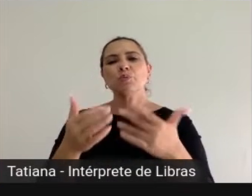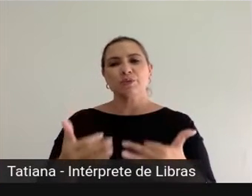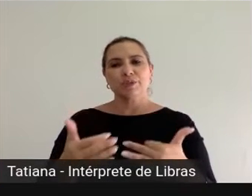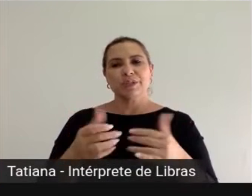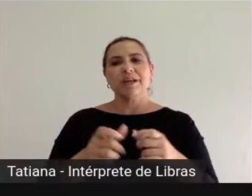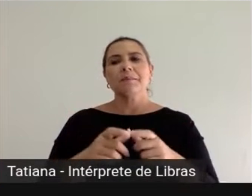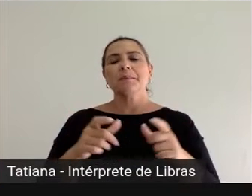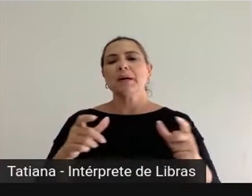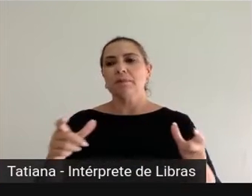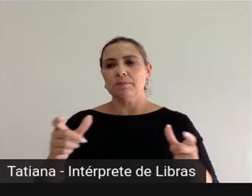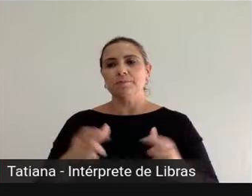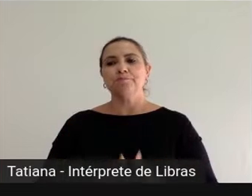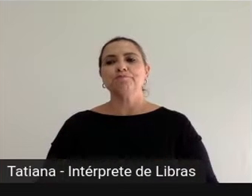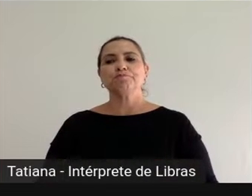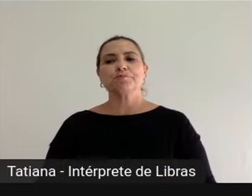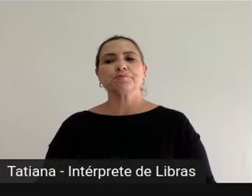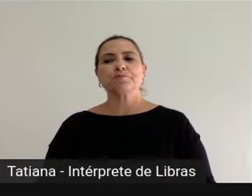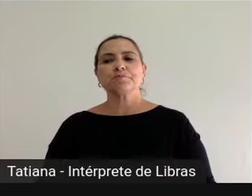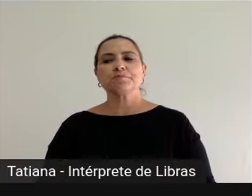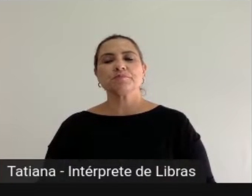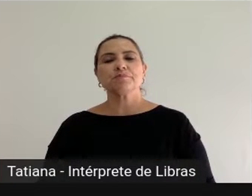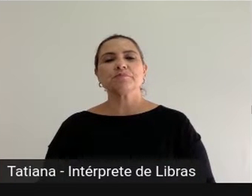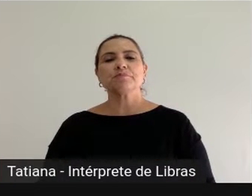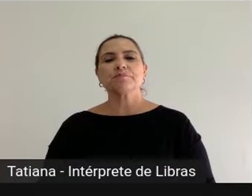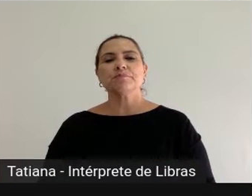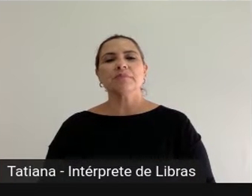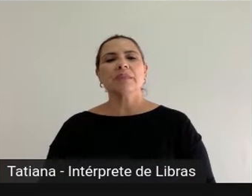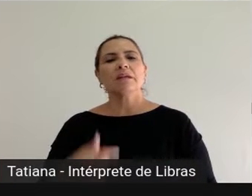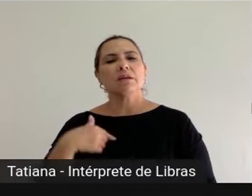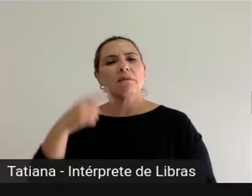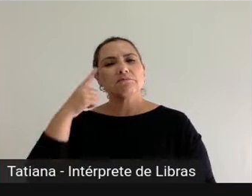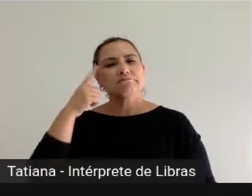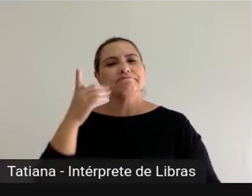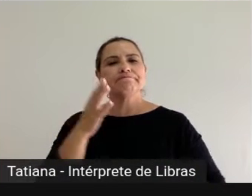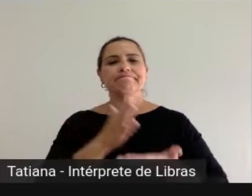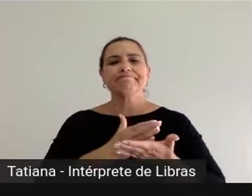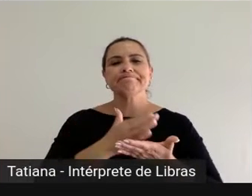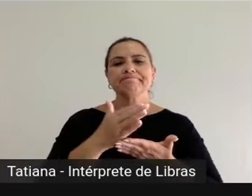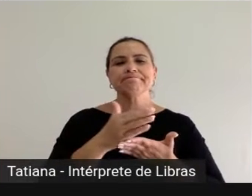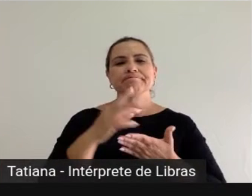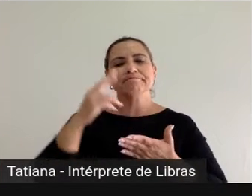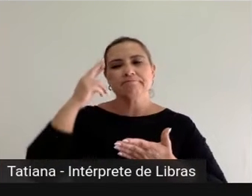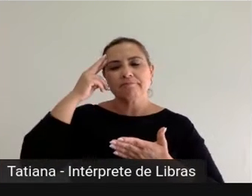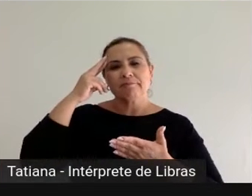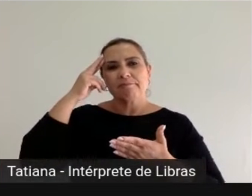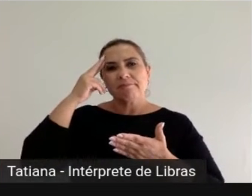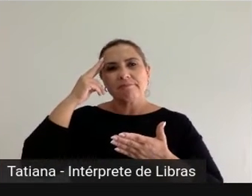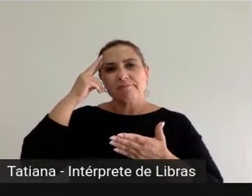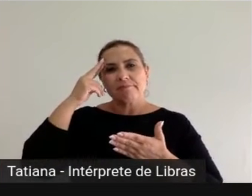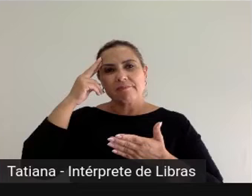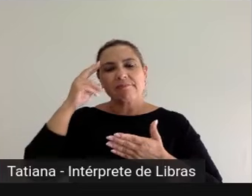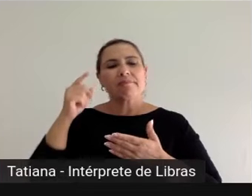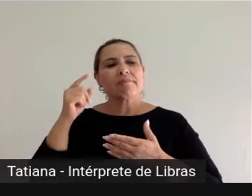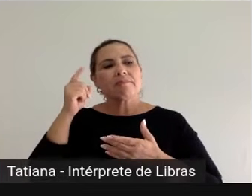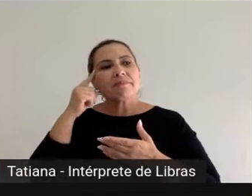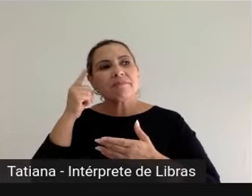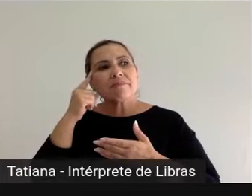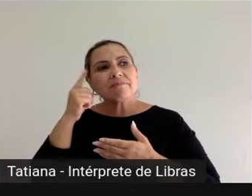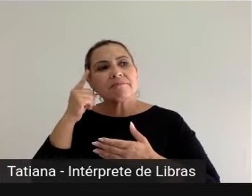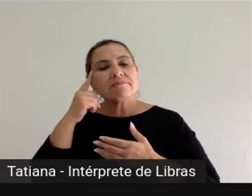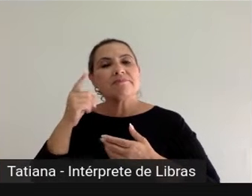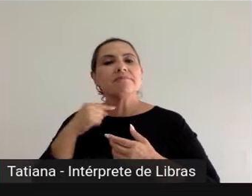ampla. Então, como eu comecei a considerar a questão da representatividade feminina, quando a gente pensa que